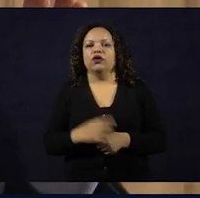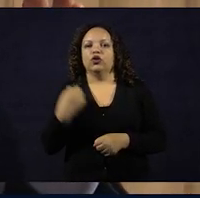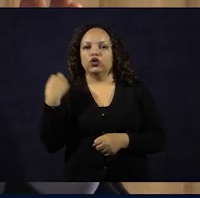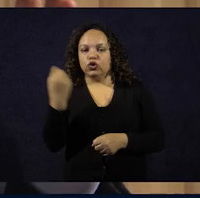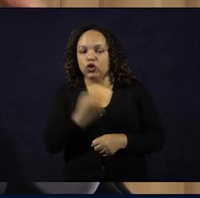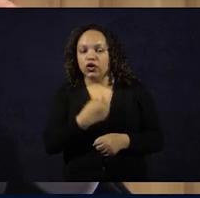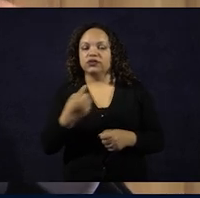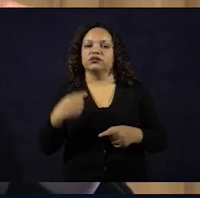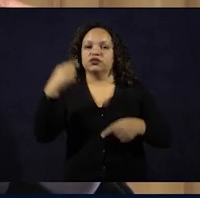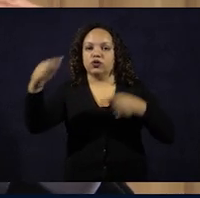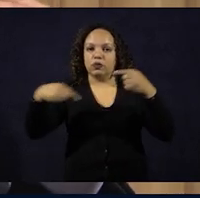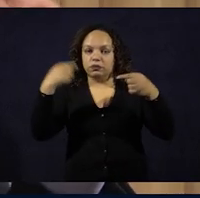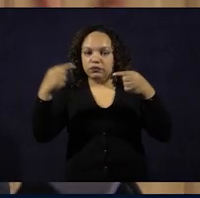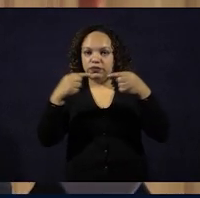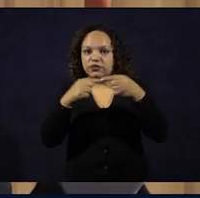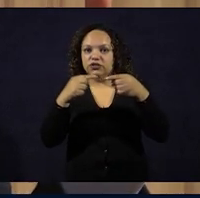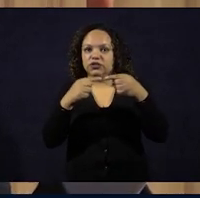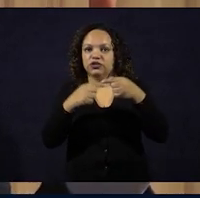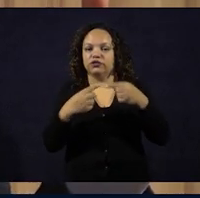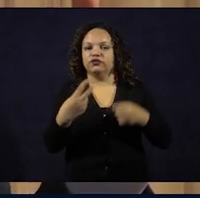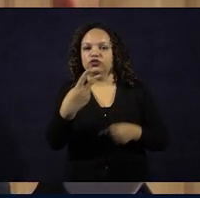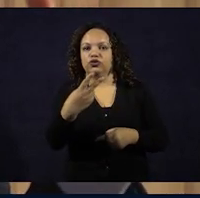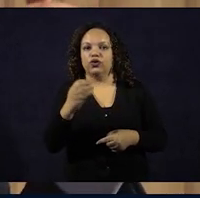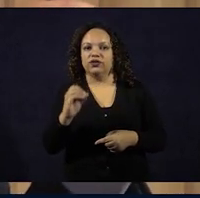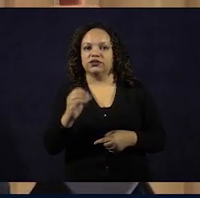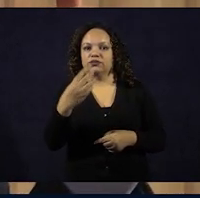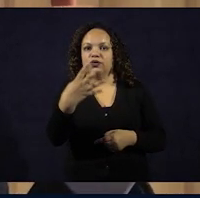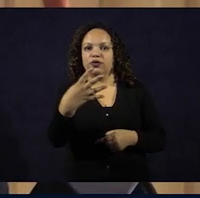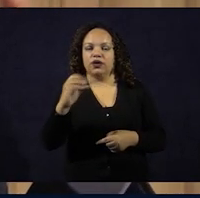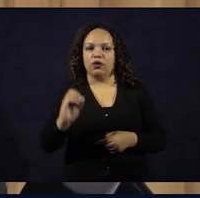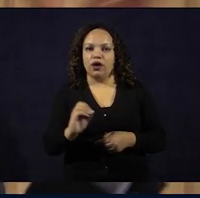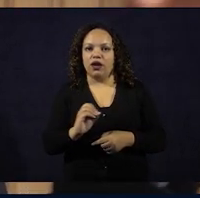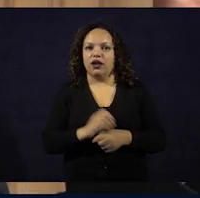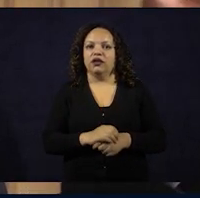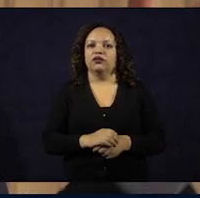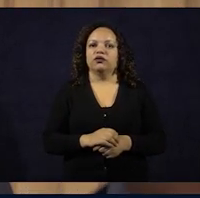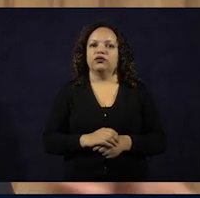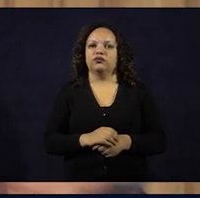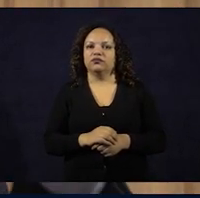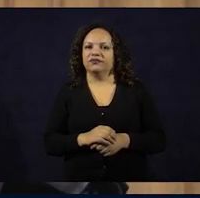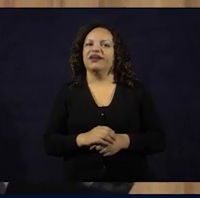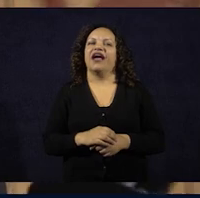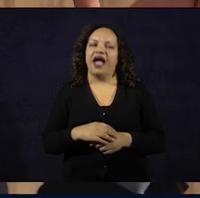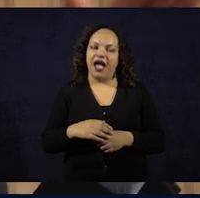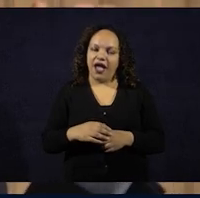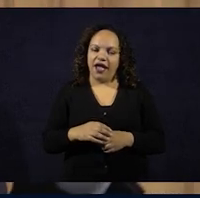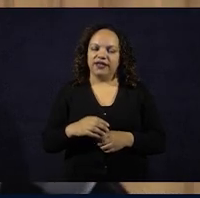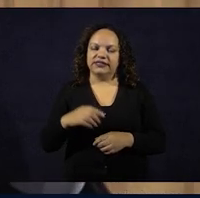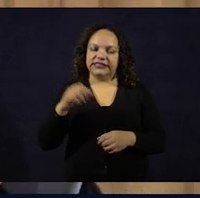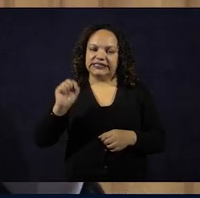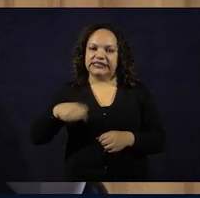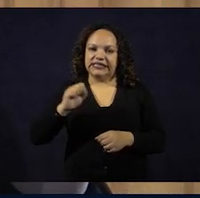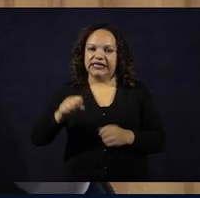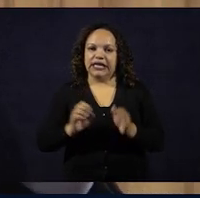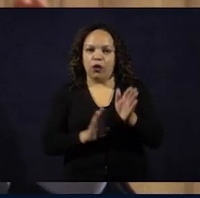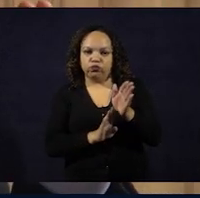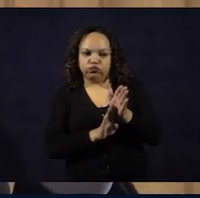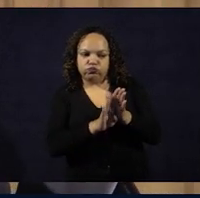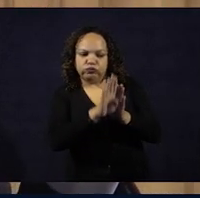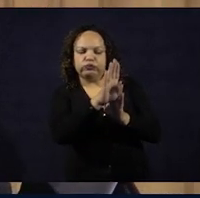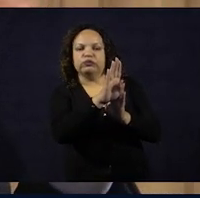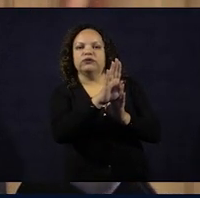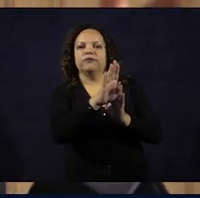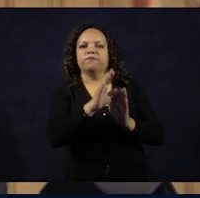meta é ser Net 02 2040 né que é muito ambiciosa sabendo que a gente tem um escopo três como eu falei antes